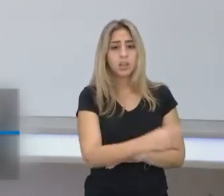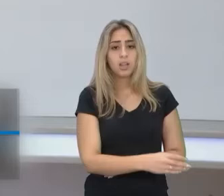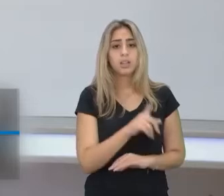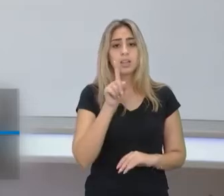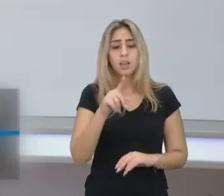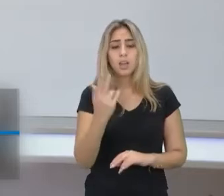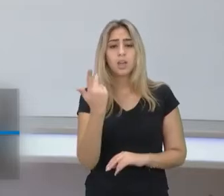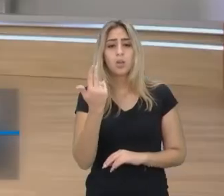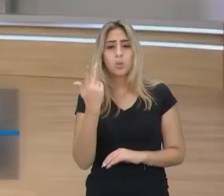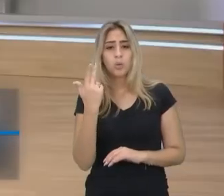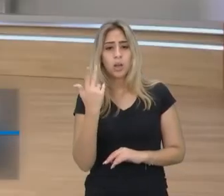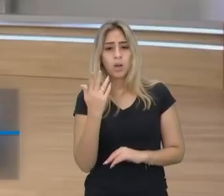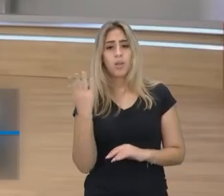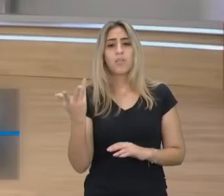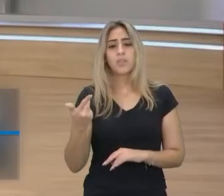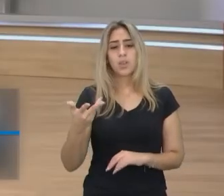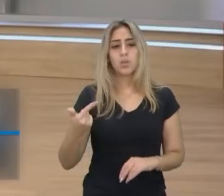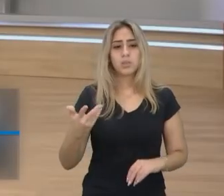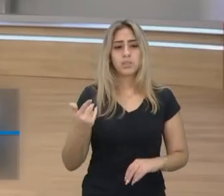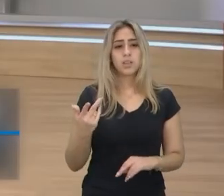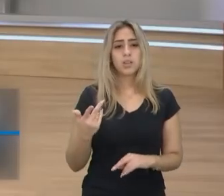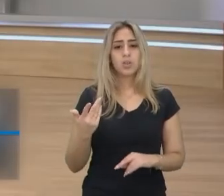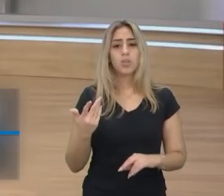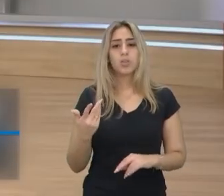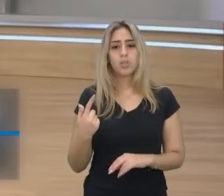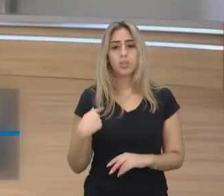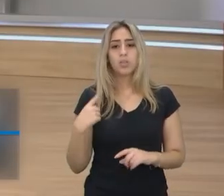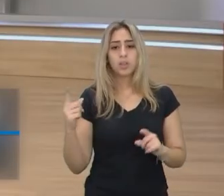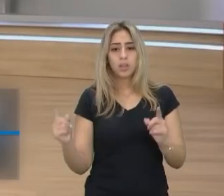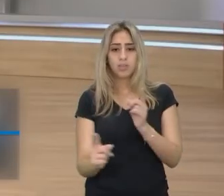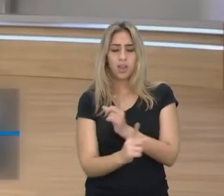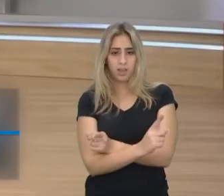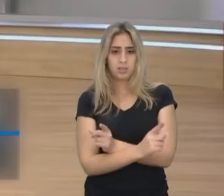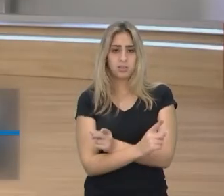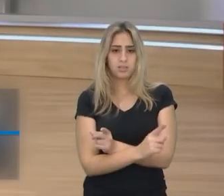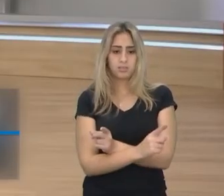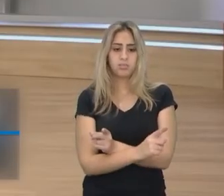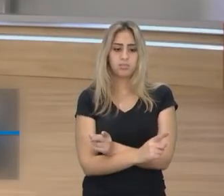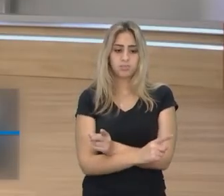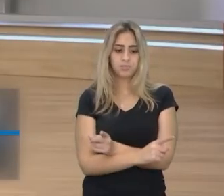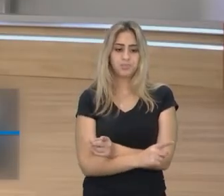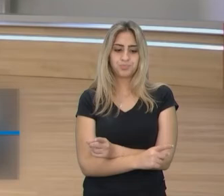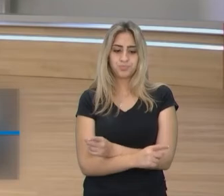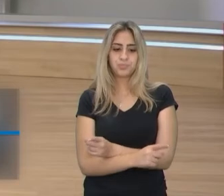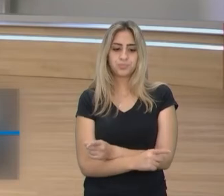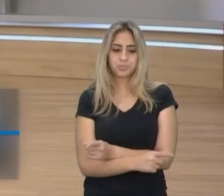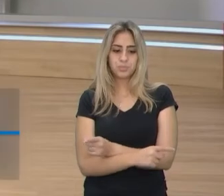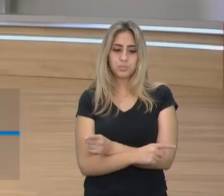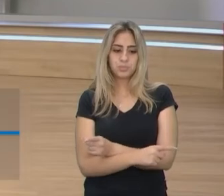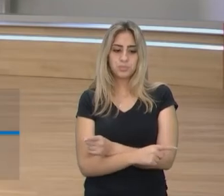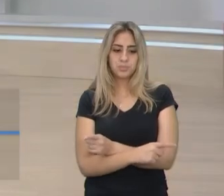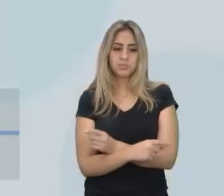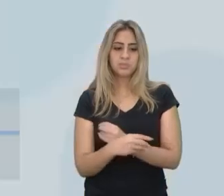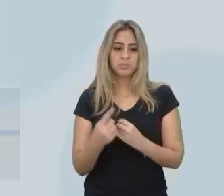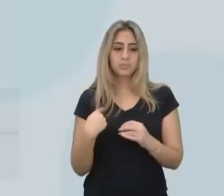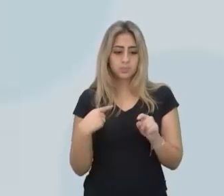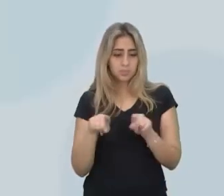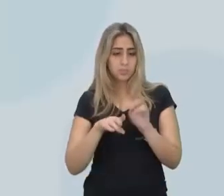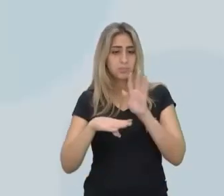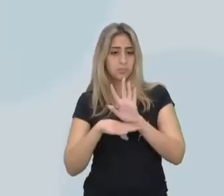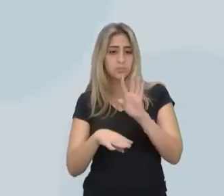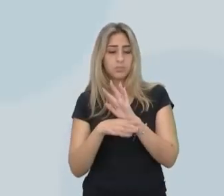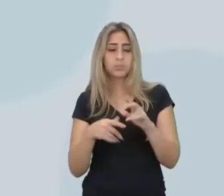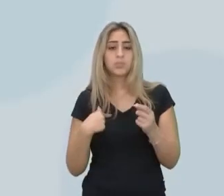ela é igualzinha à velocidade da reação inversa, que proporciona que